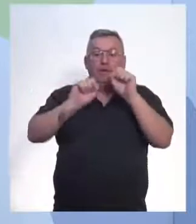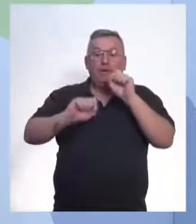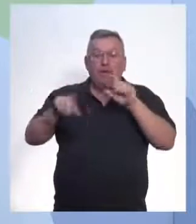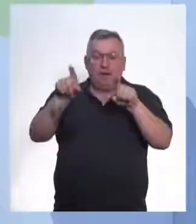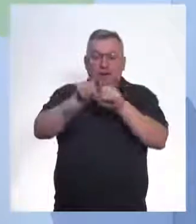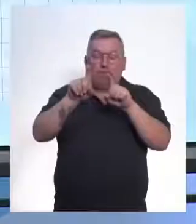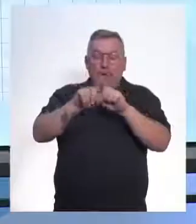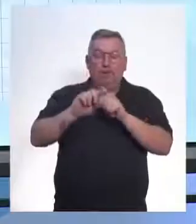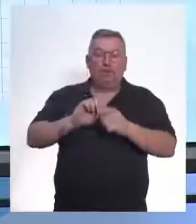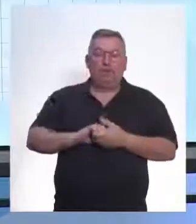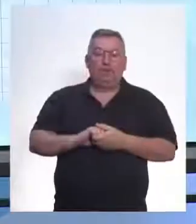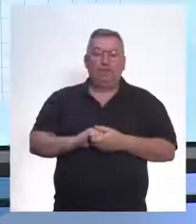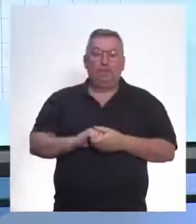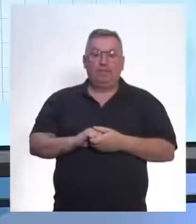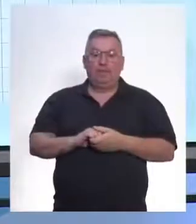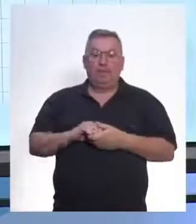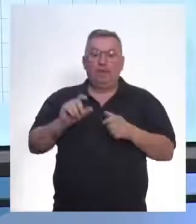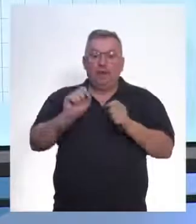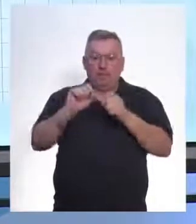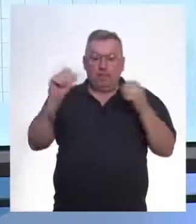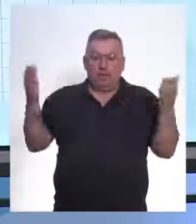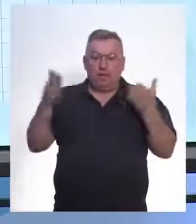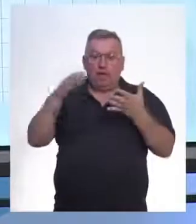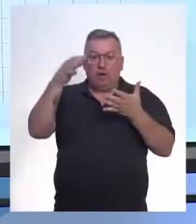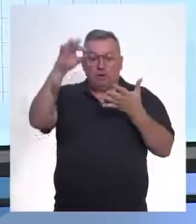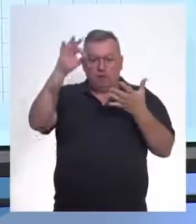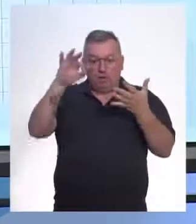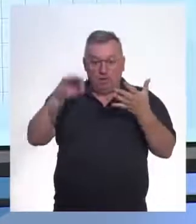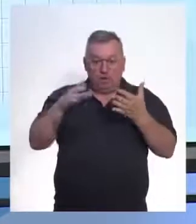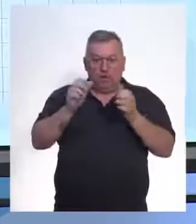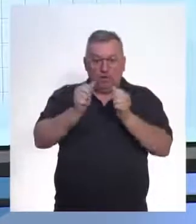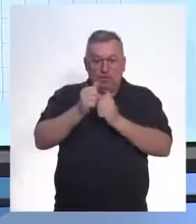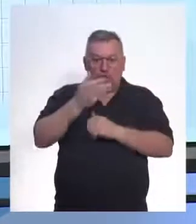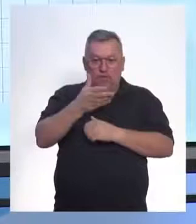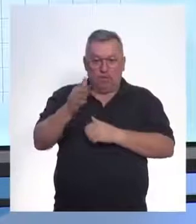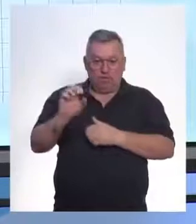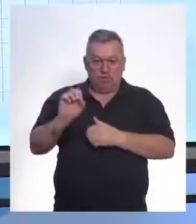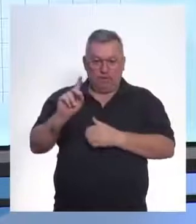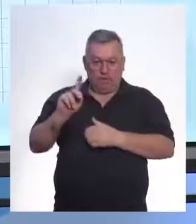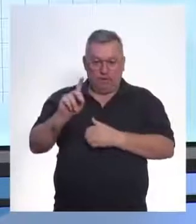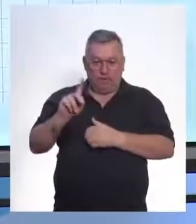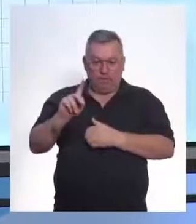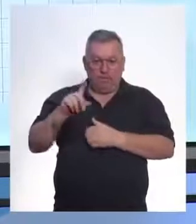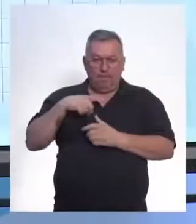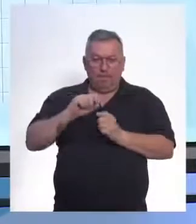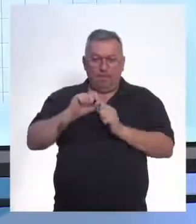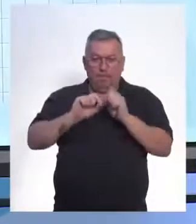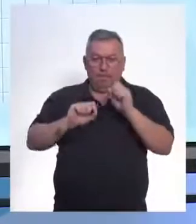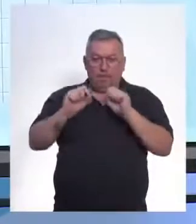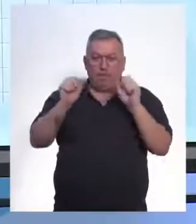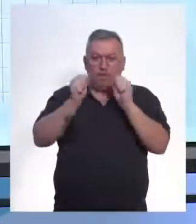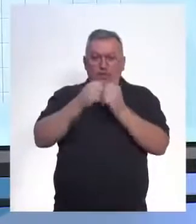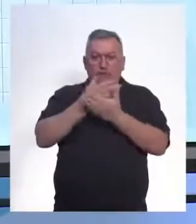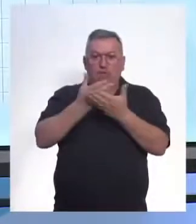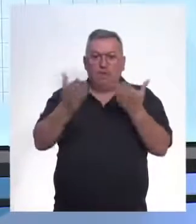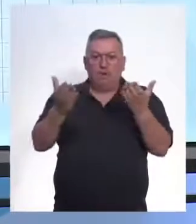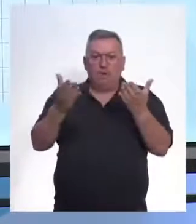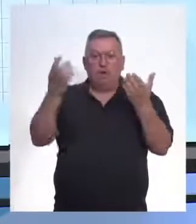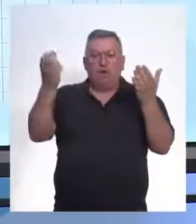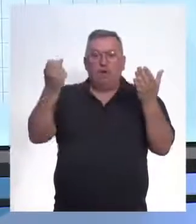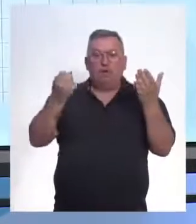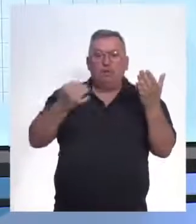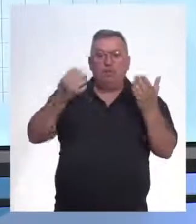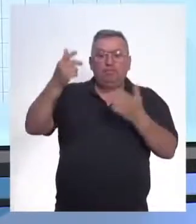expressão. Exatamente. E eu vou fazer essa correção da expressão com vocês, tá bom? Eu vou construir ela com vocês,